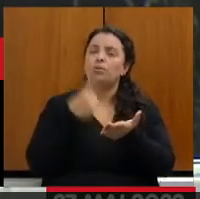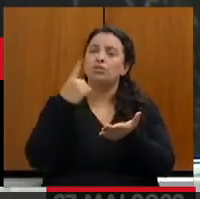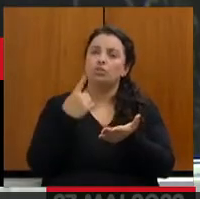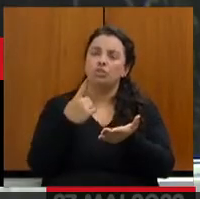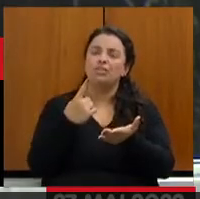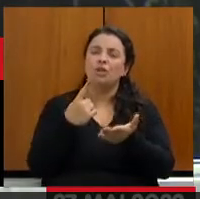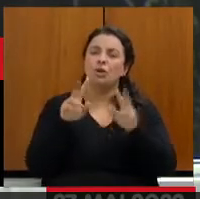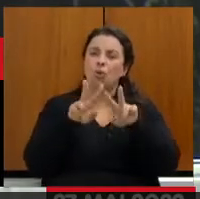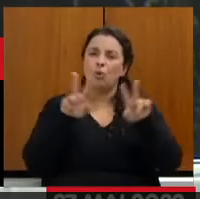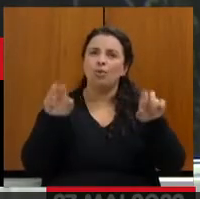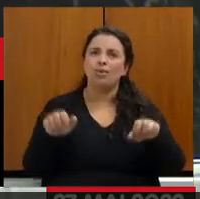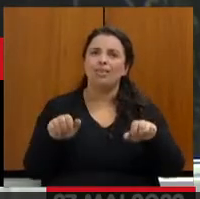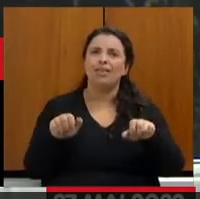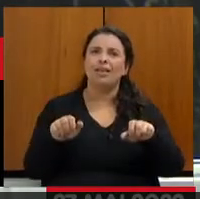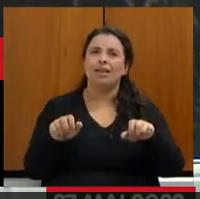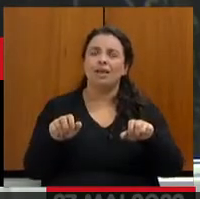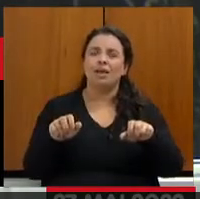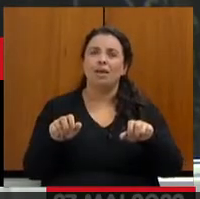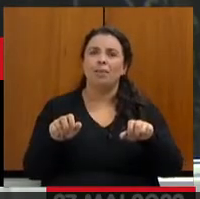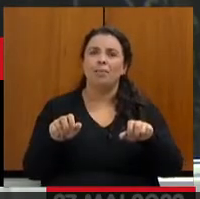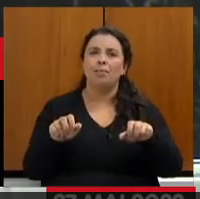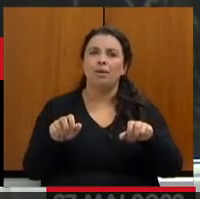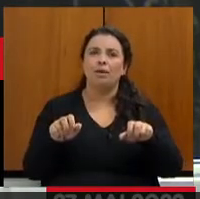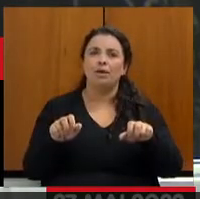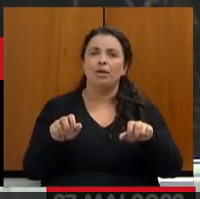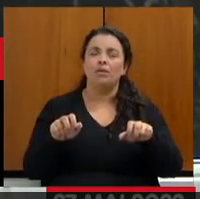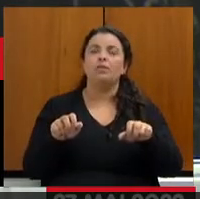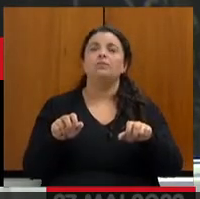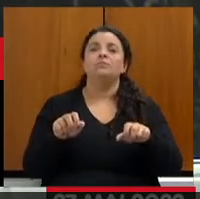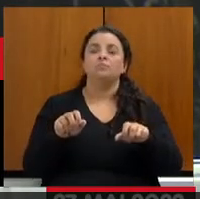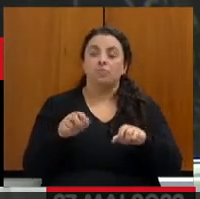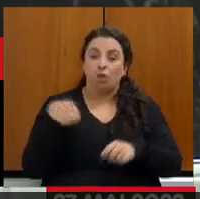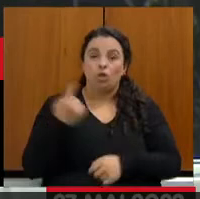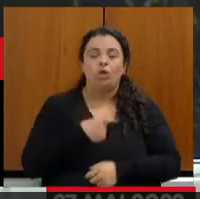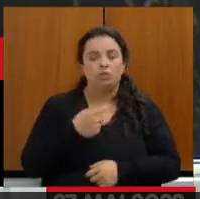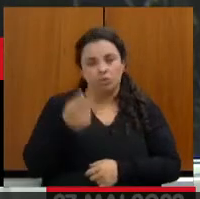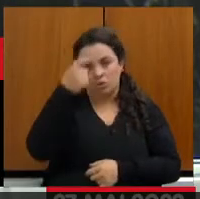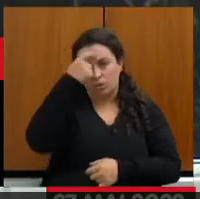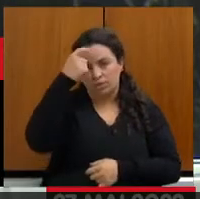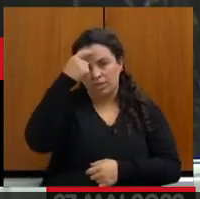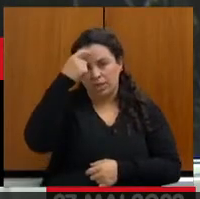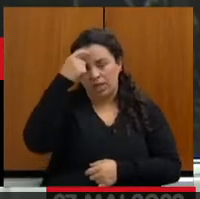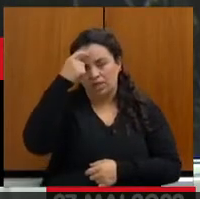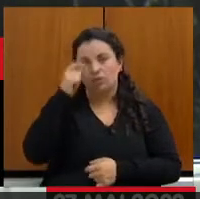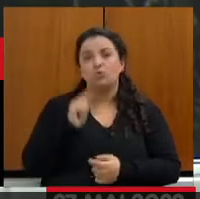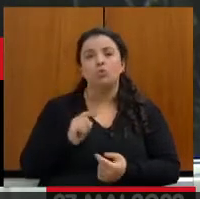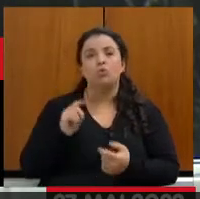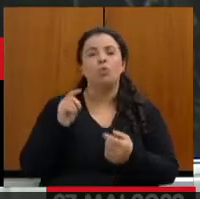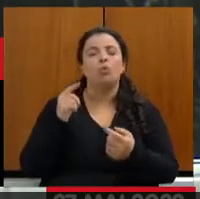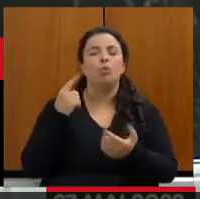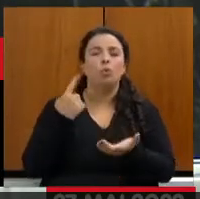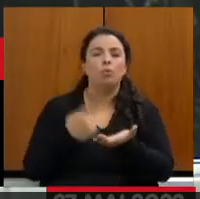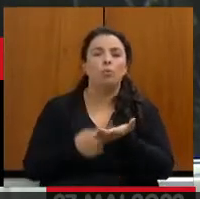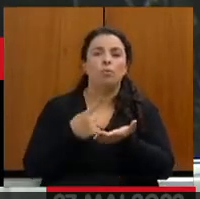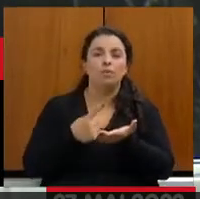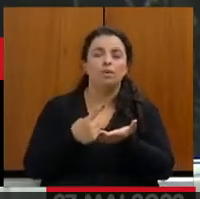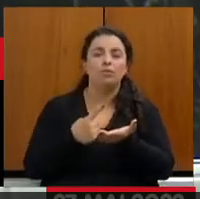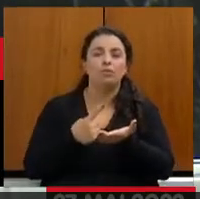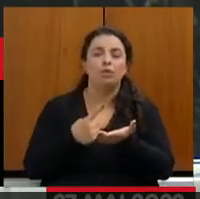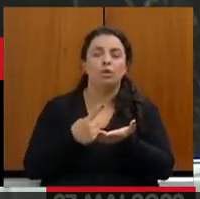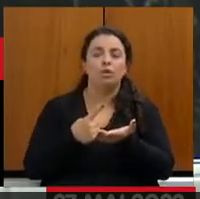mundo e que serão gerados por nossas mentes nossos corpos estamos conscientes essa missão a ser realizada com nossos saberes